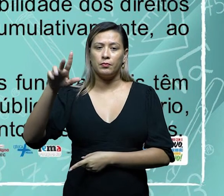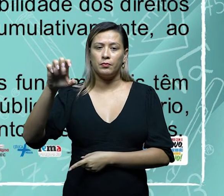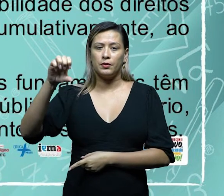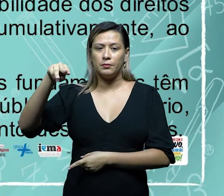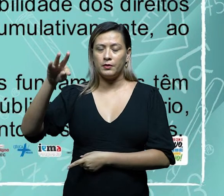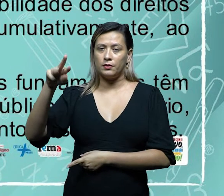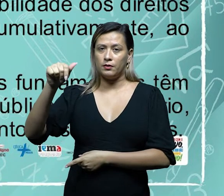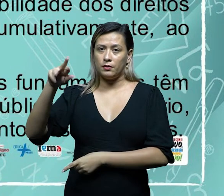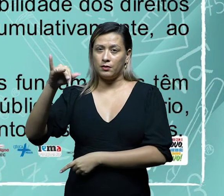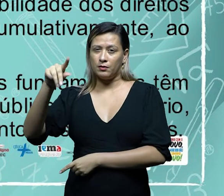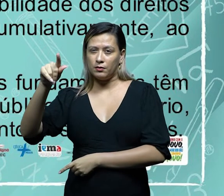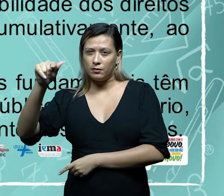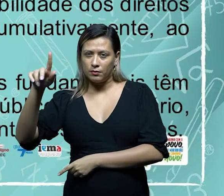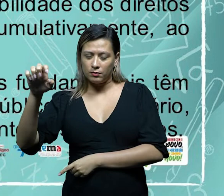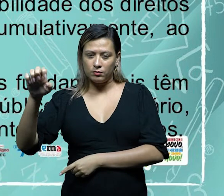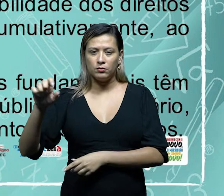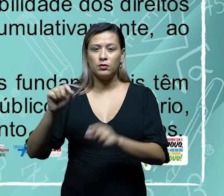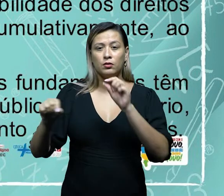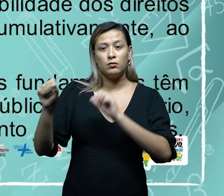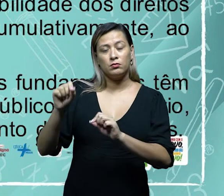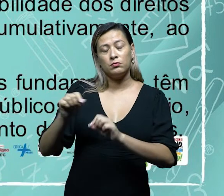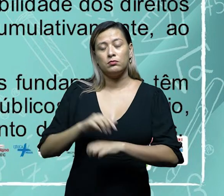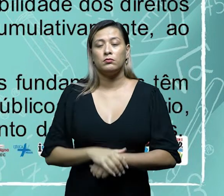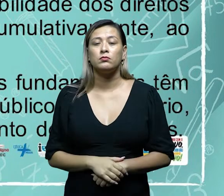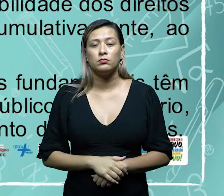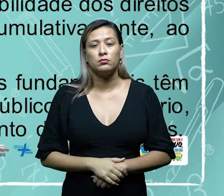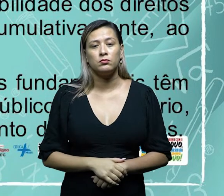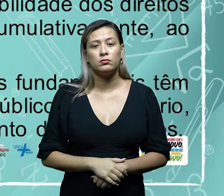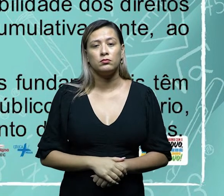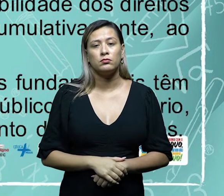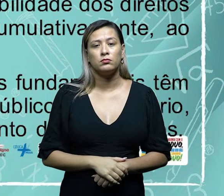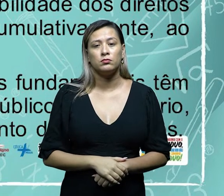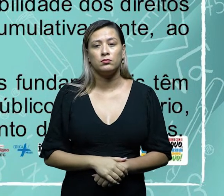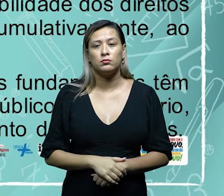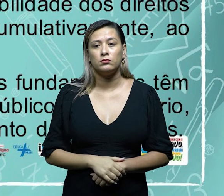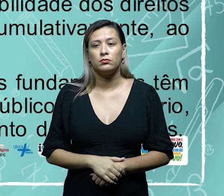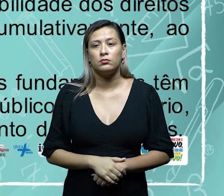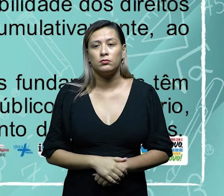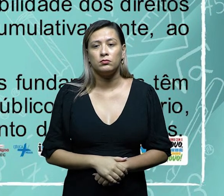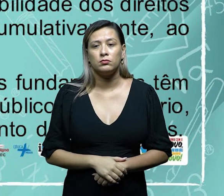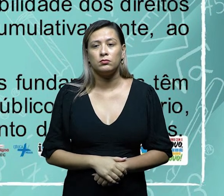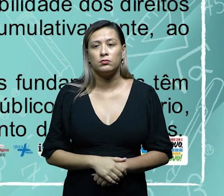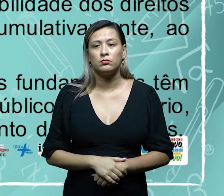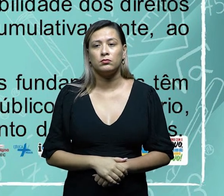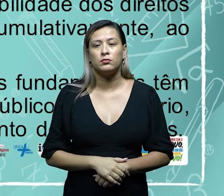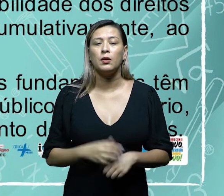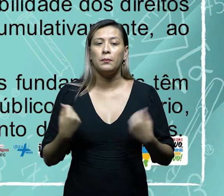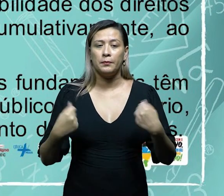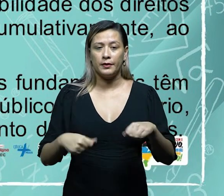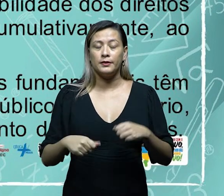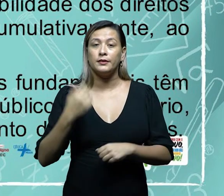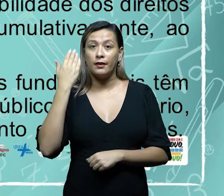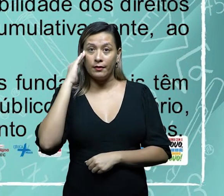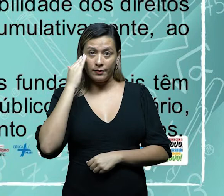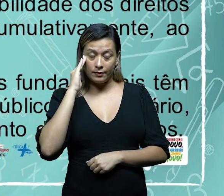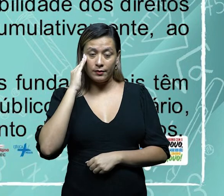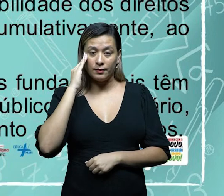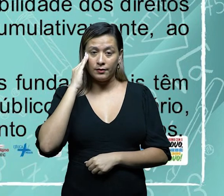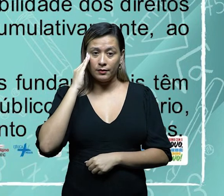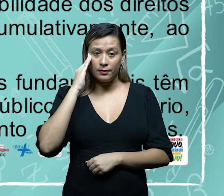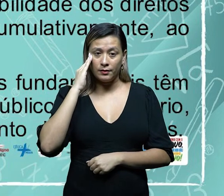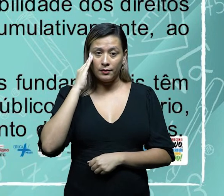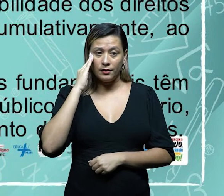da complementariedade, né, dos direitos humanos, essa característica deles. Bom, os direitos humanos eles devem ser interpretados, né,